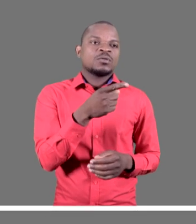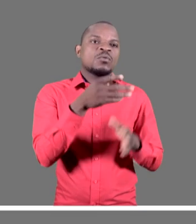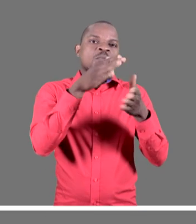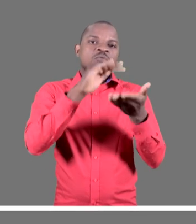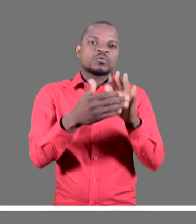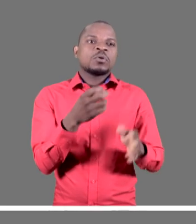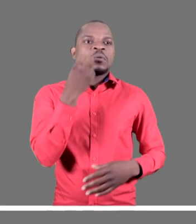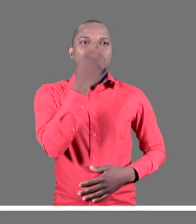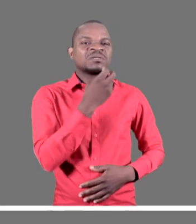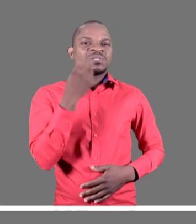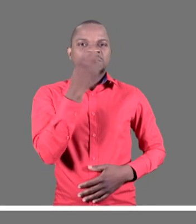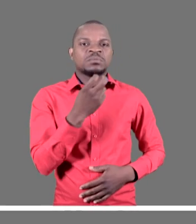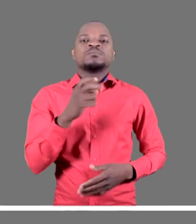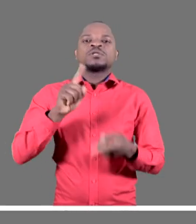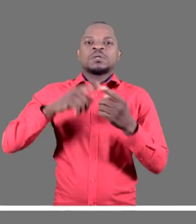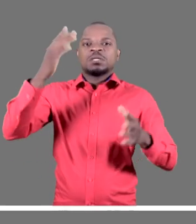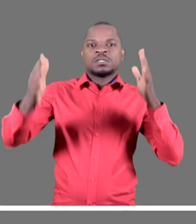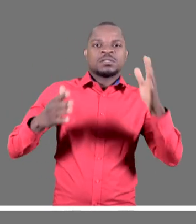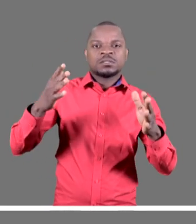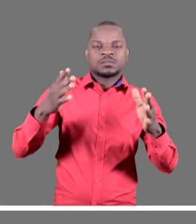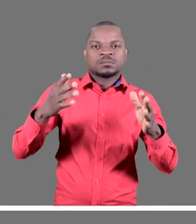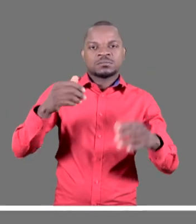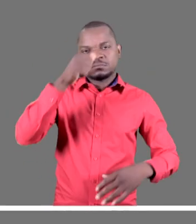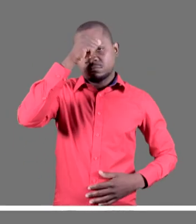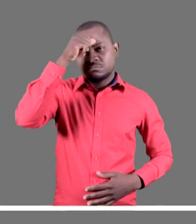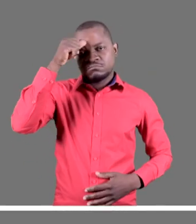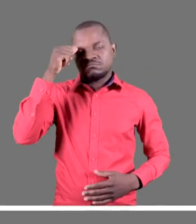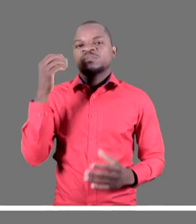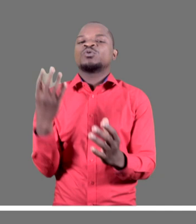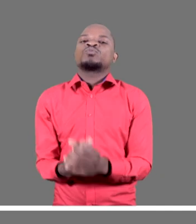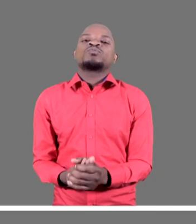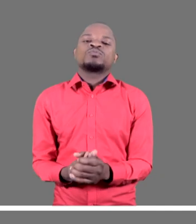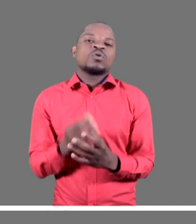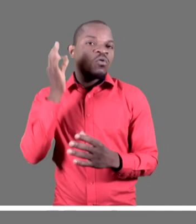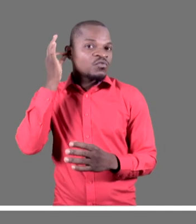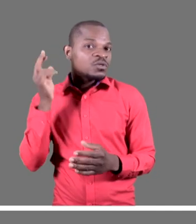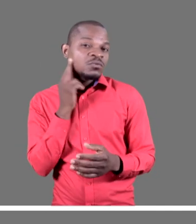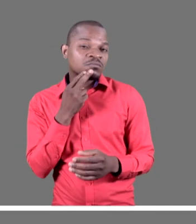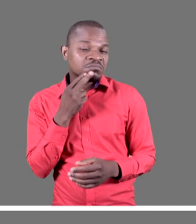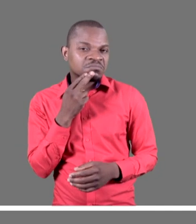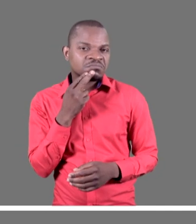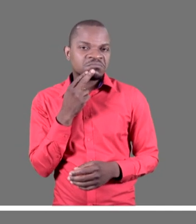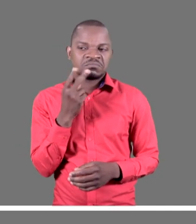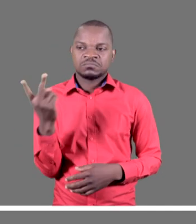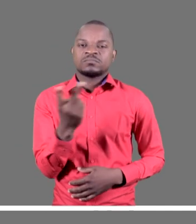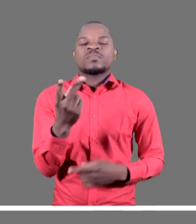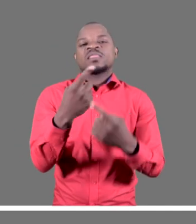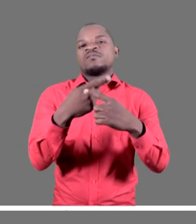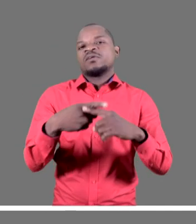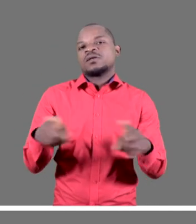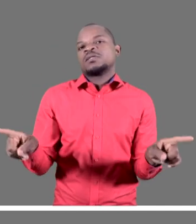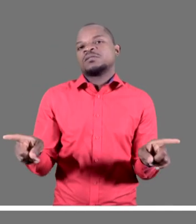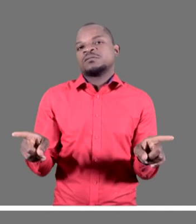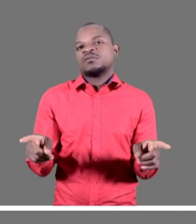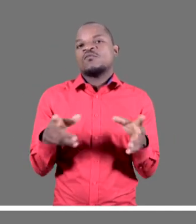a falar ao mesmo tempo, acompanhar a pessoa surda, se entende a matéria, porque a maneira de... a percepção do surdo e um ouvinte dentro da aula é